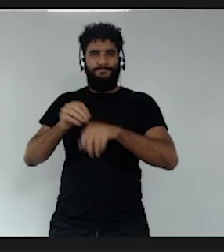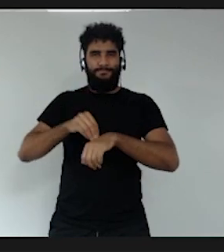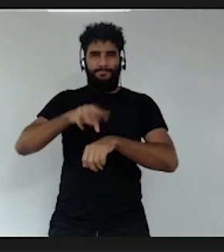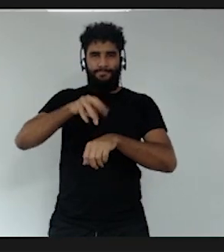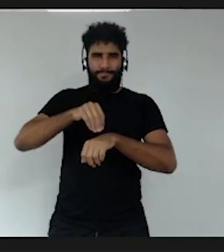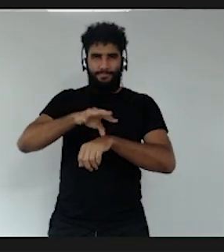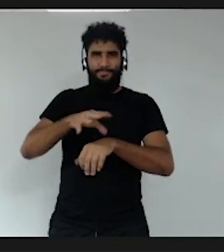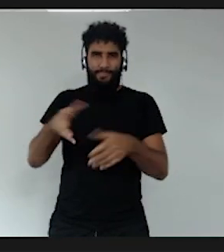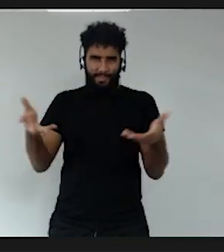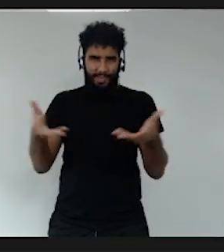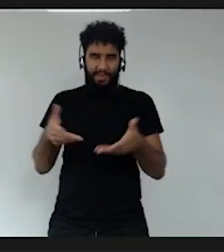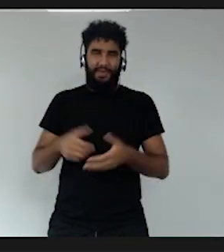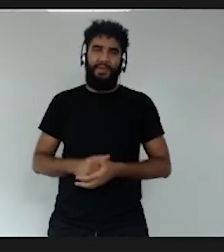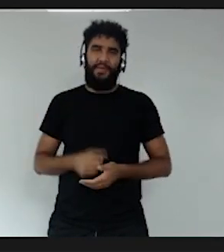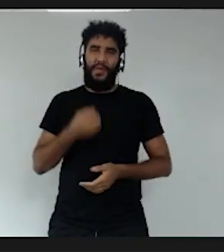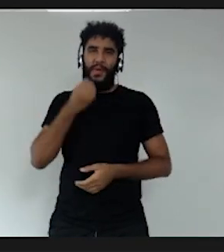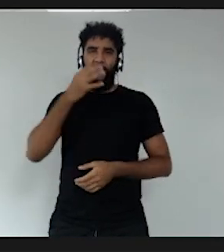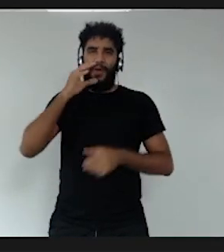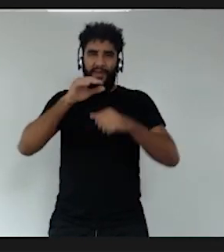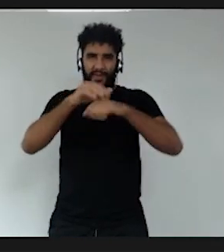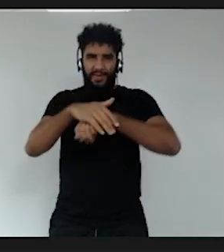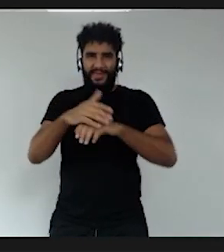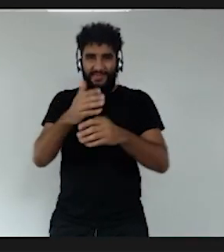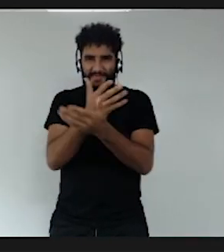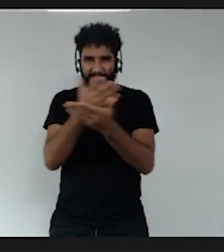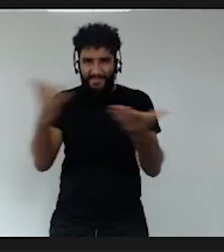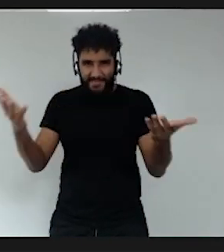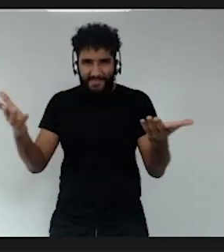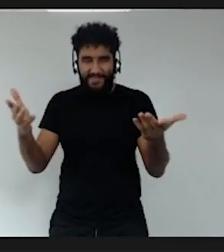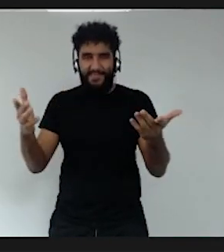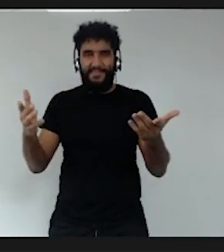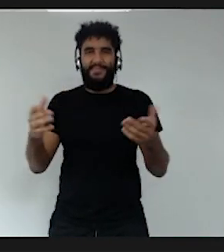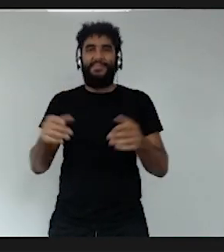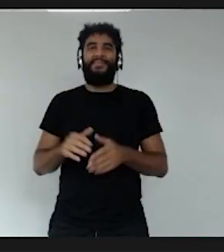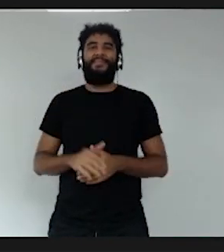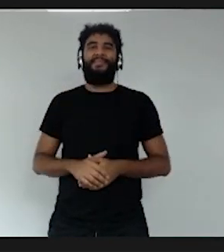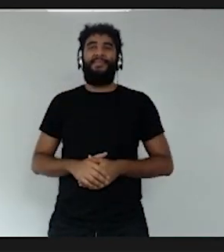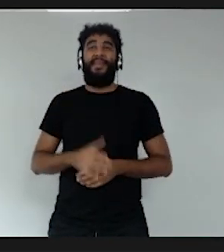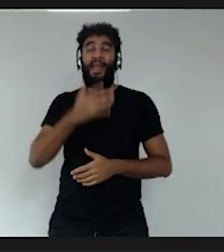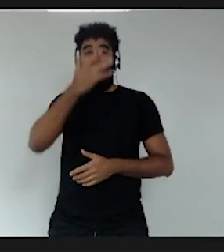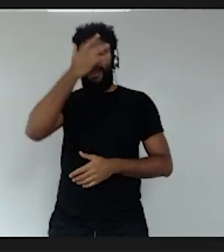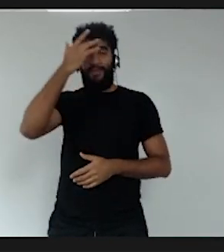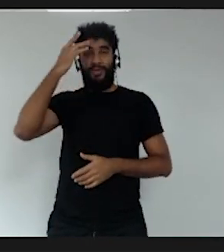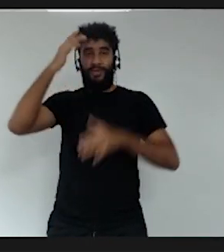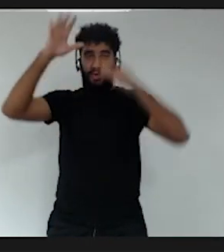partir de agora. Boa noite a todos e boa tarde ainda aqui o pessoal do Acre.